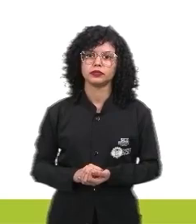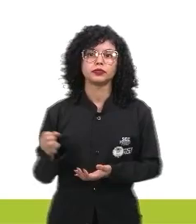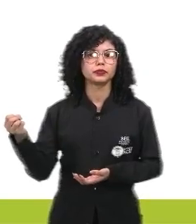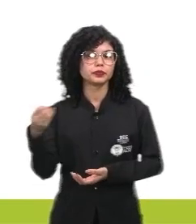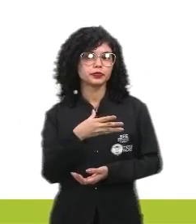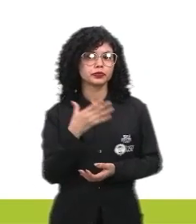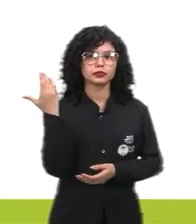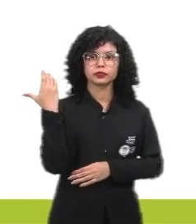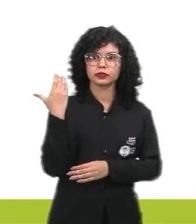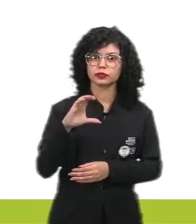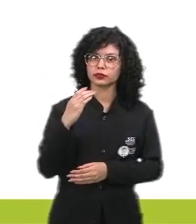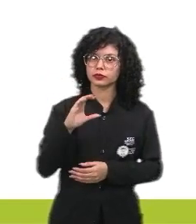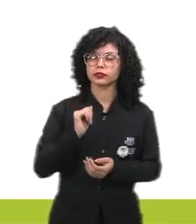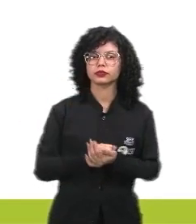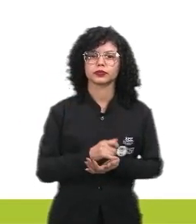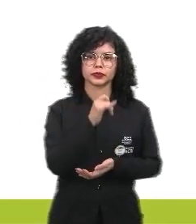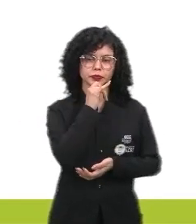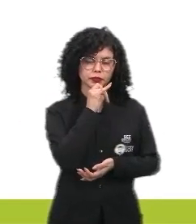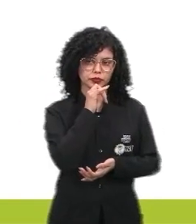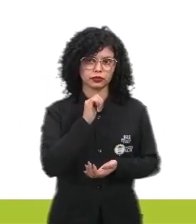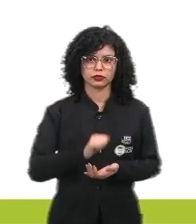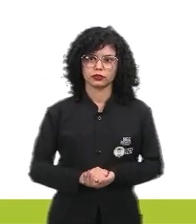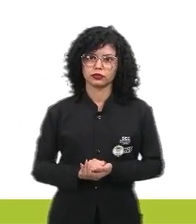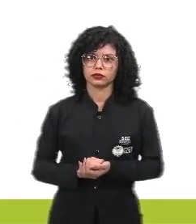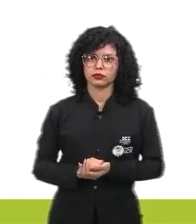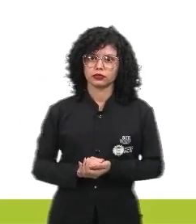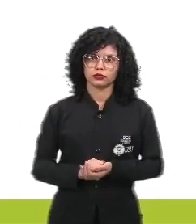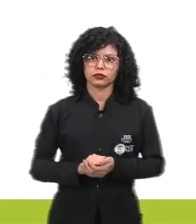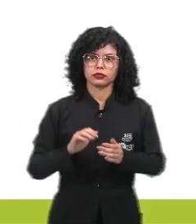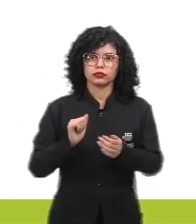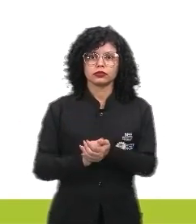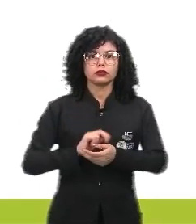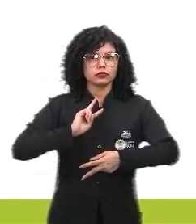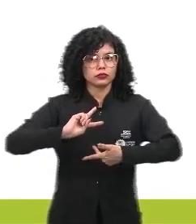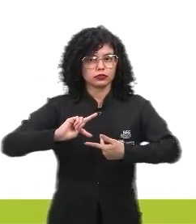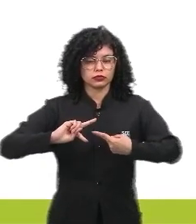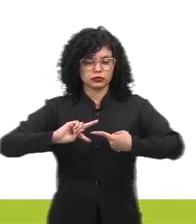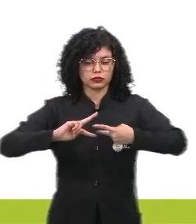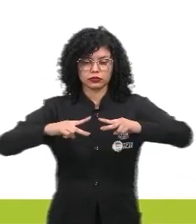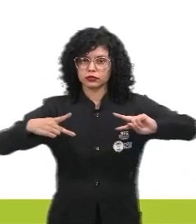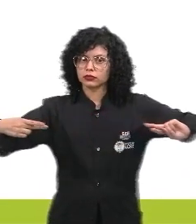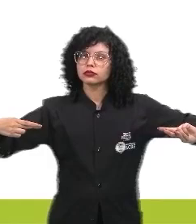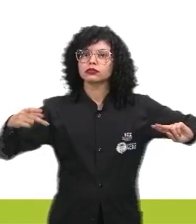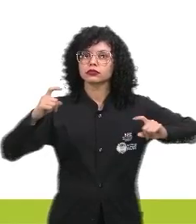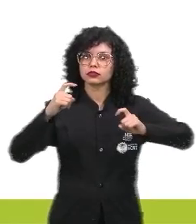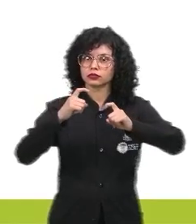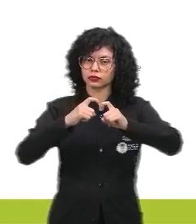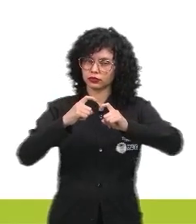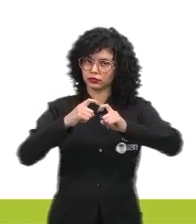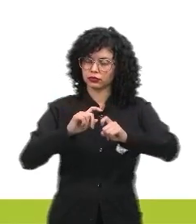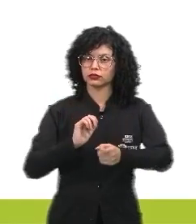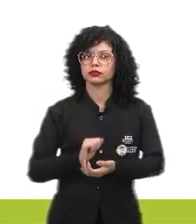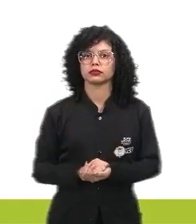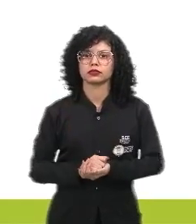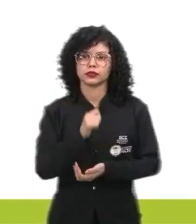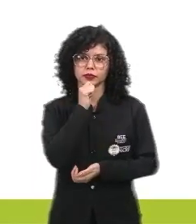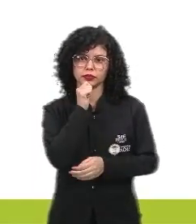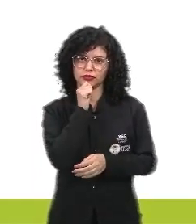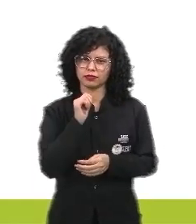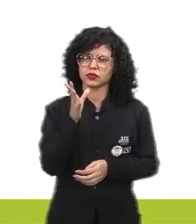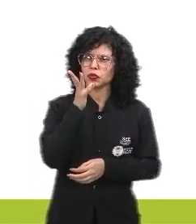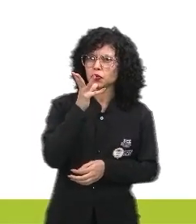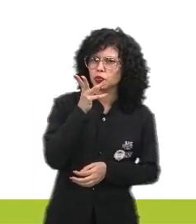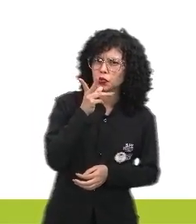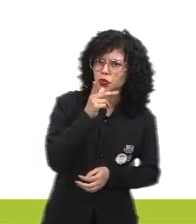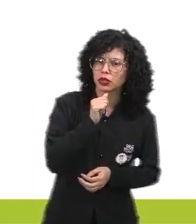inovações da ciência, como, por exemplo, a medicina e a genética. Gente, a genética, né, que demorou tanto